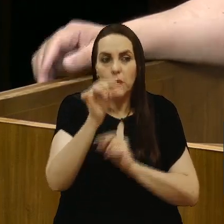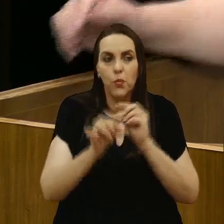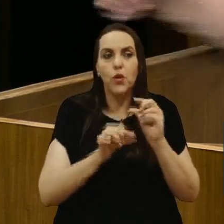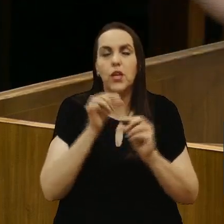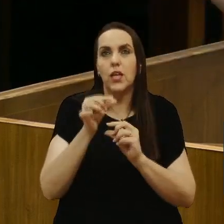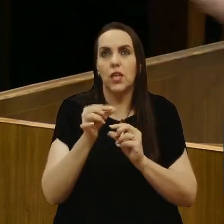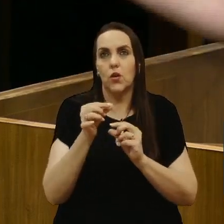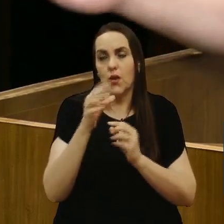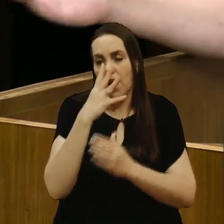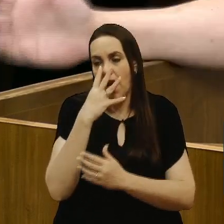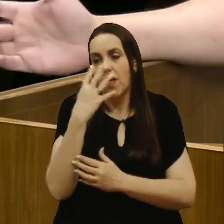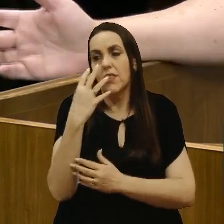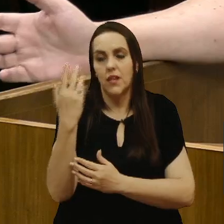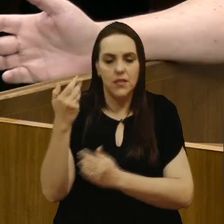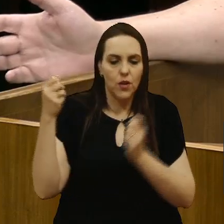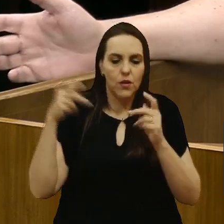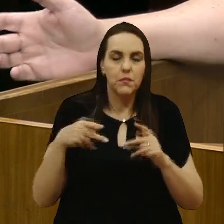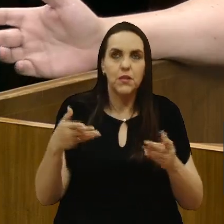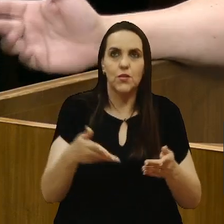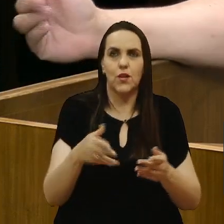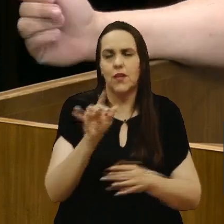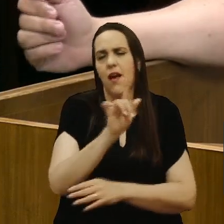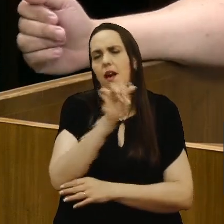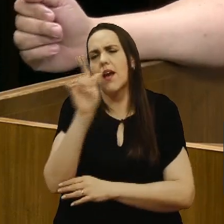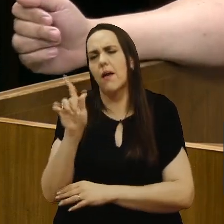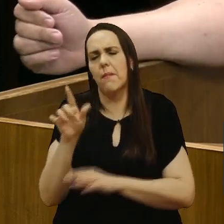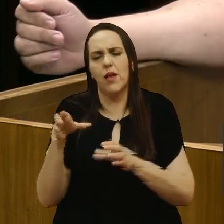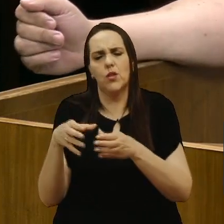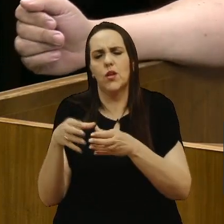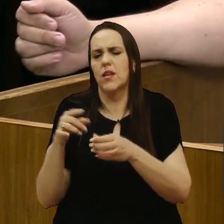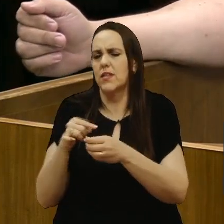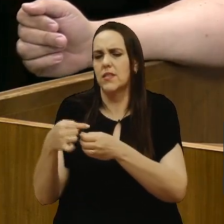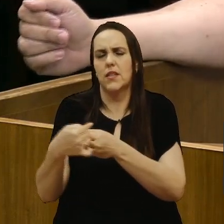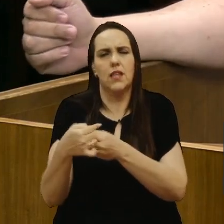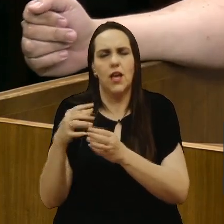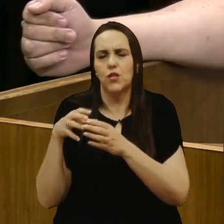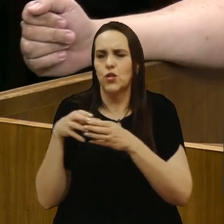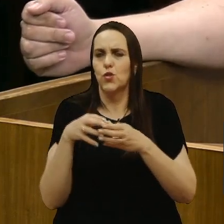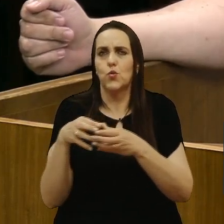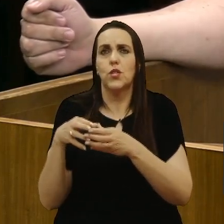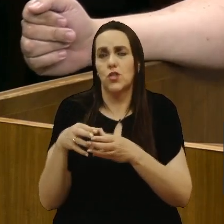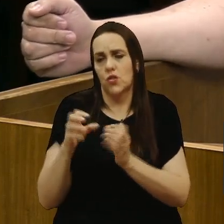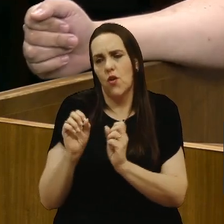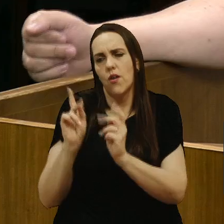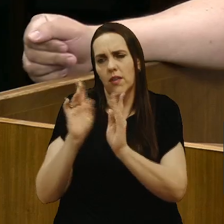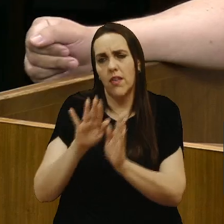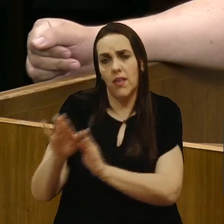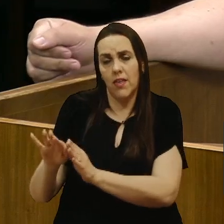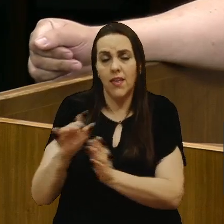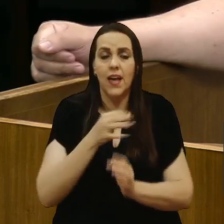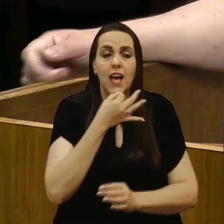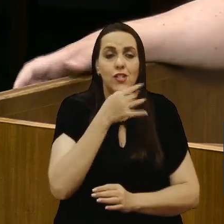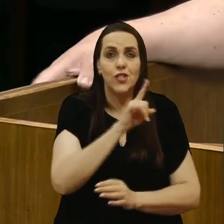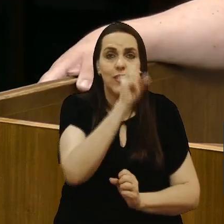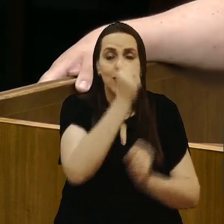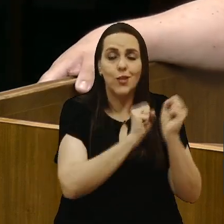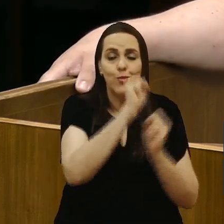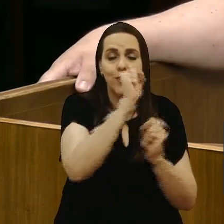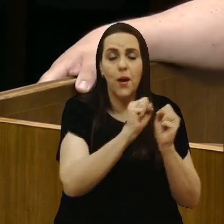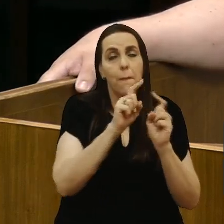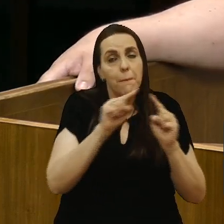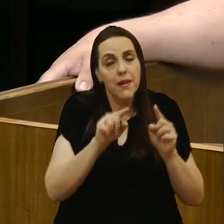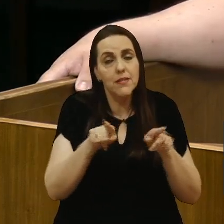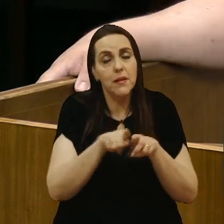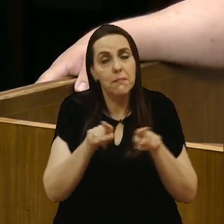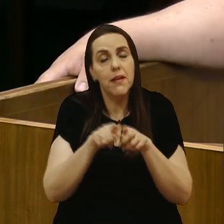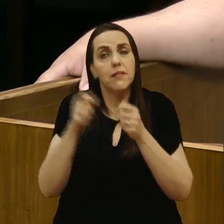gente daqui a pouco vai chegar, porque Gramado é uma cidade turística, Caxias é uma cidade industrial, mas daqui a pouco começar a trazer